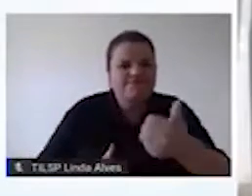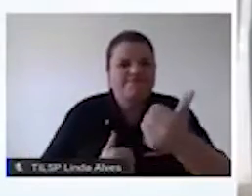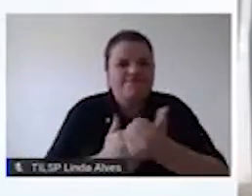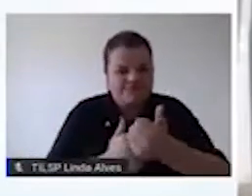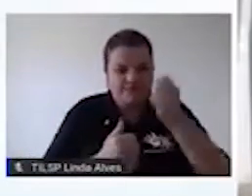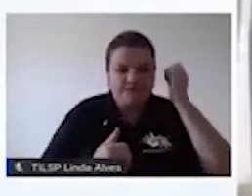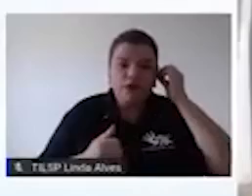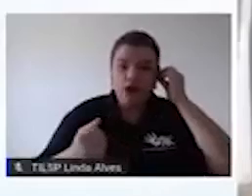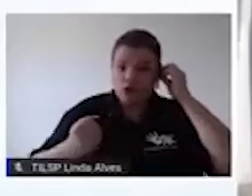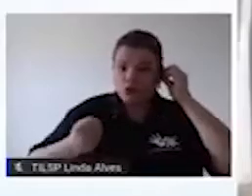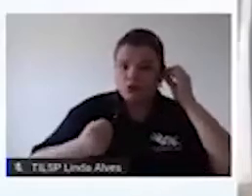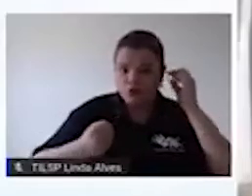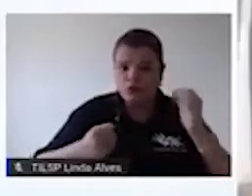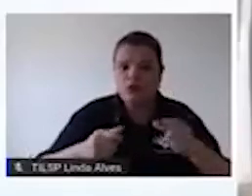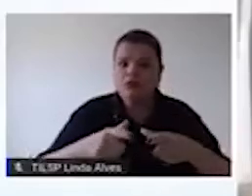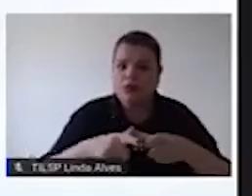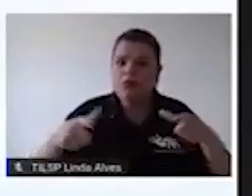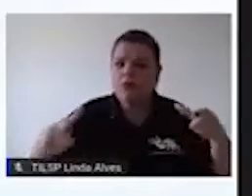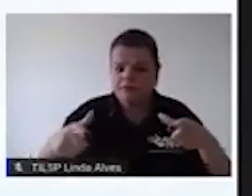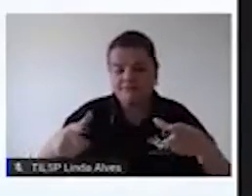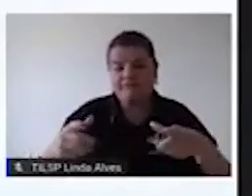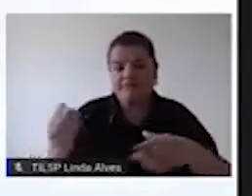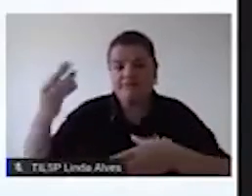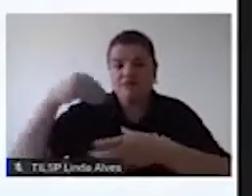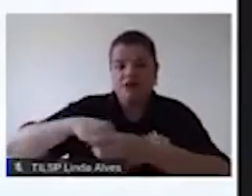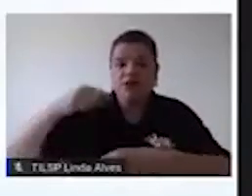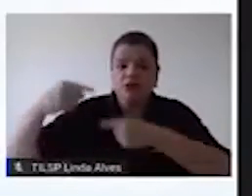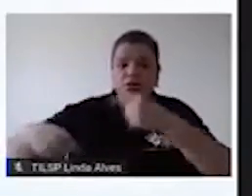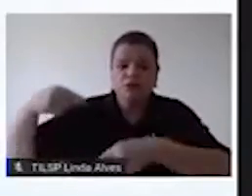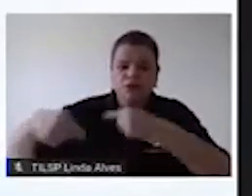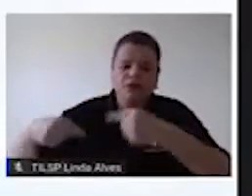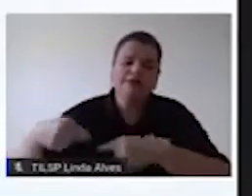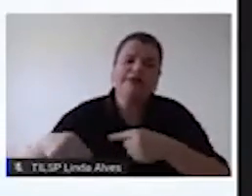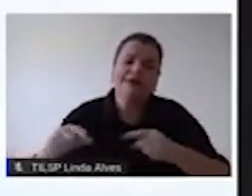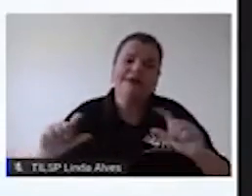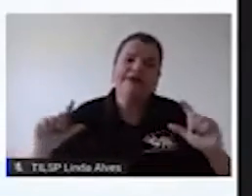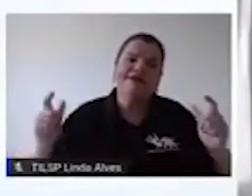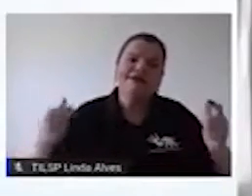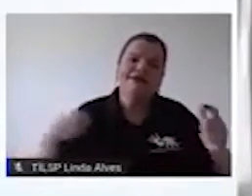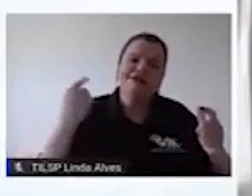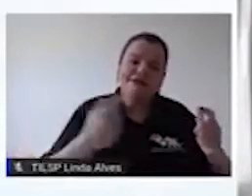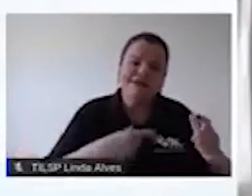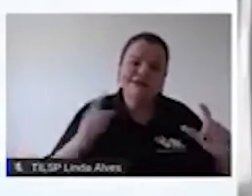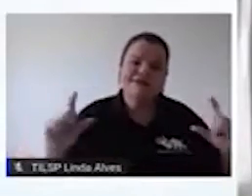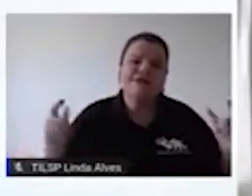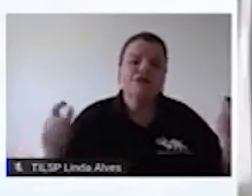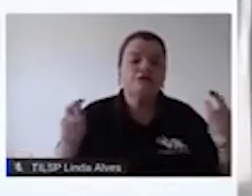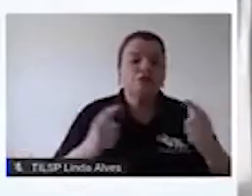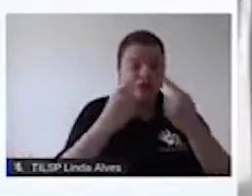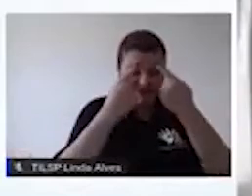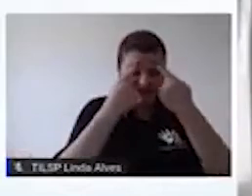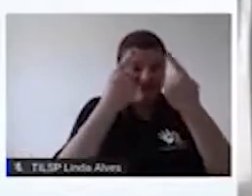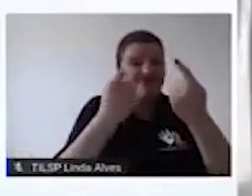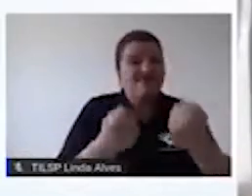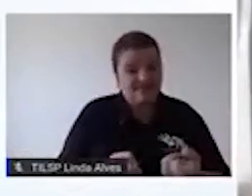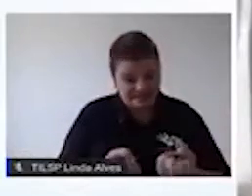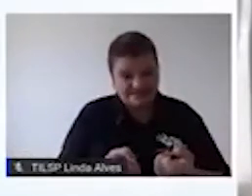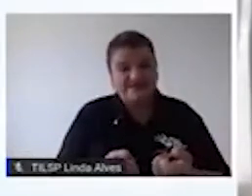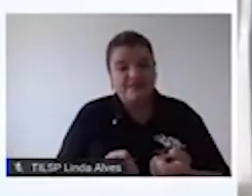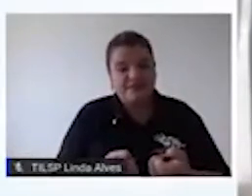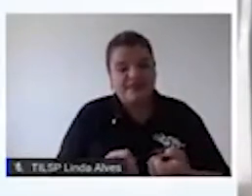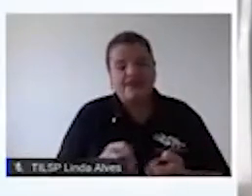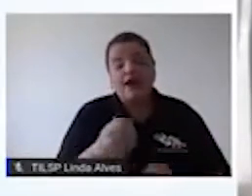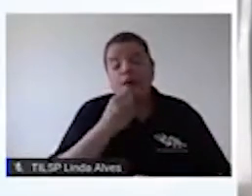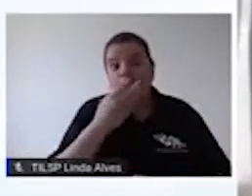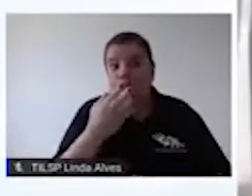de mulheres nos espaços de poder, Sim. diminua também a nossa vulnerabilidade, né? Quem sabe, né? Seria um bom